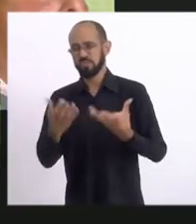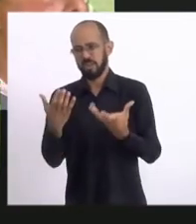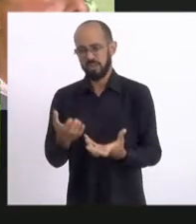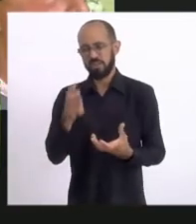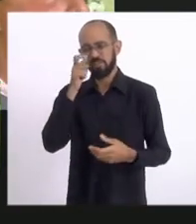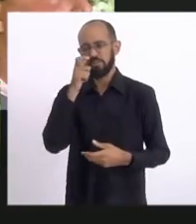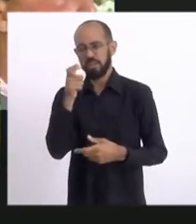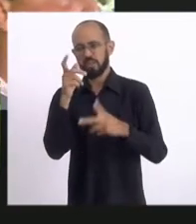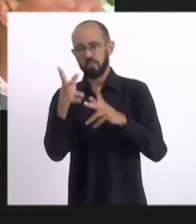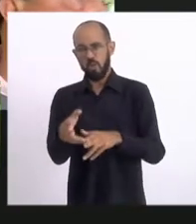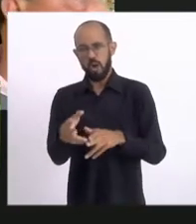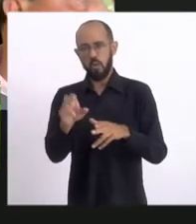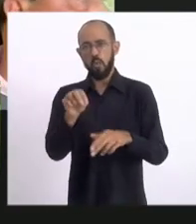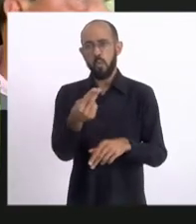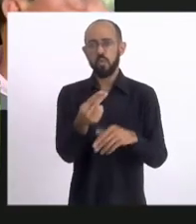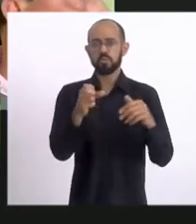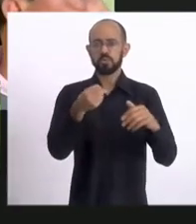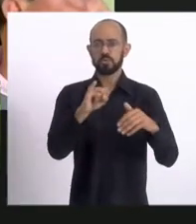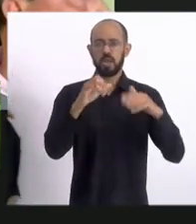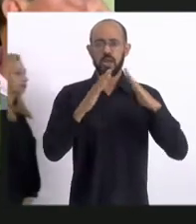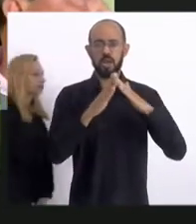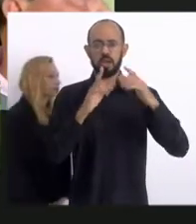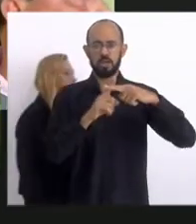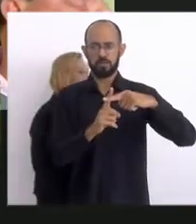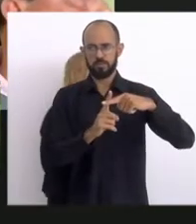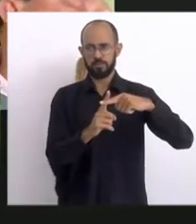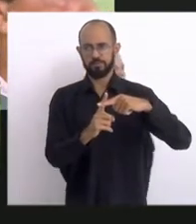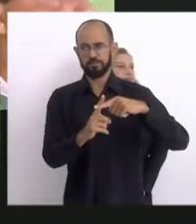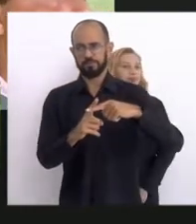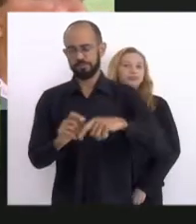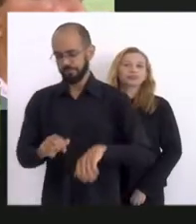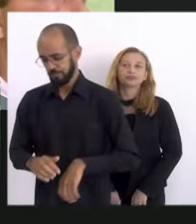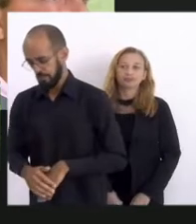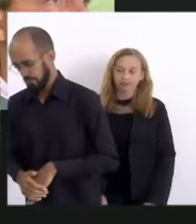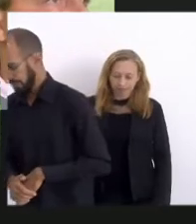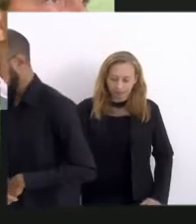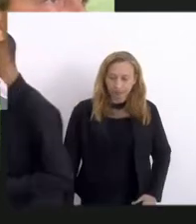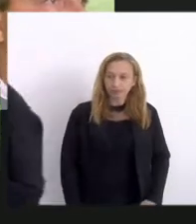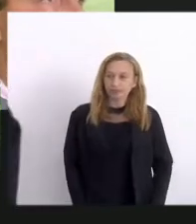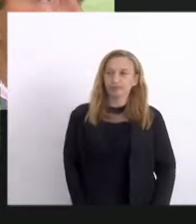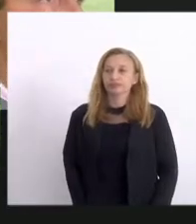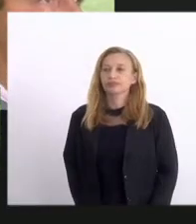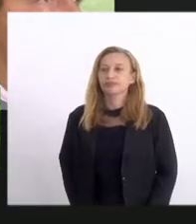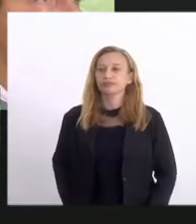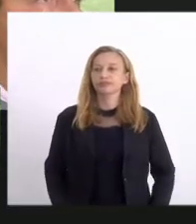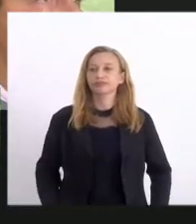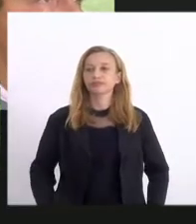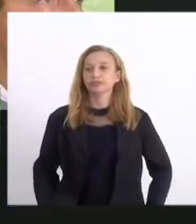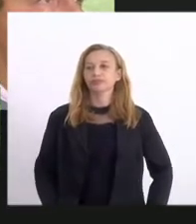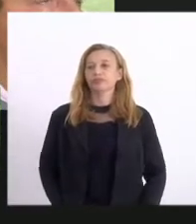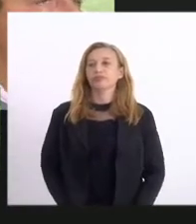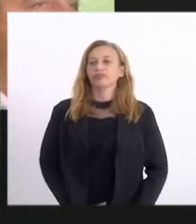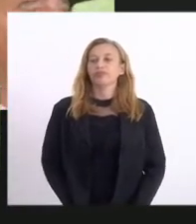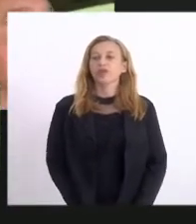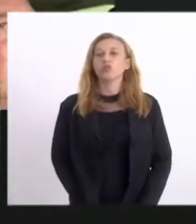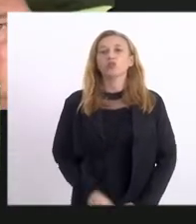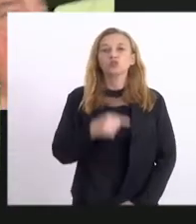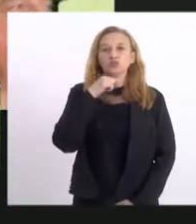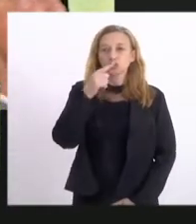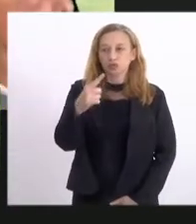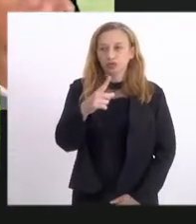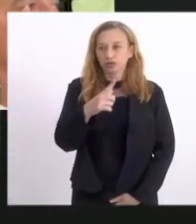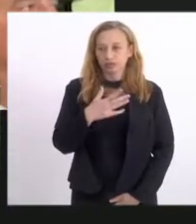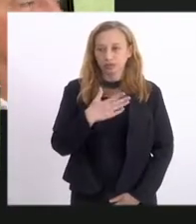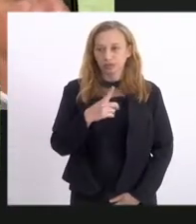templo, né, especificamente, pelo seu conjunto arquitetônico, enfim. Ficou uma dúvida para